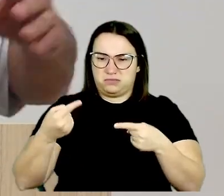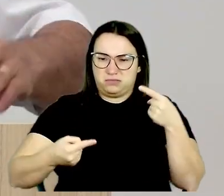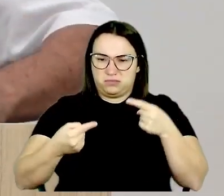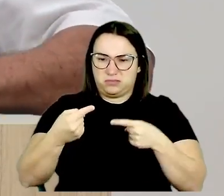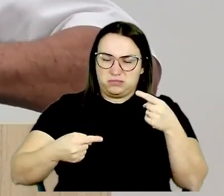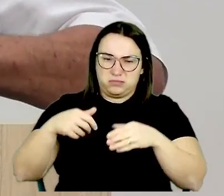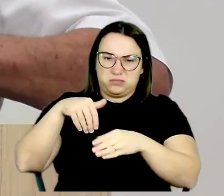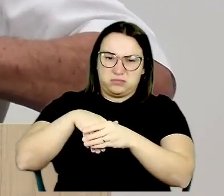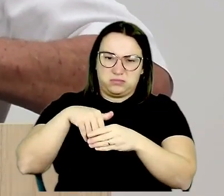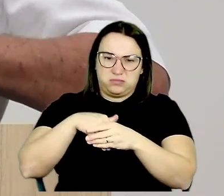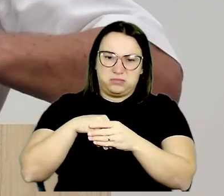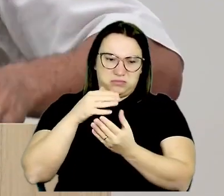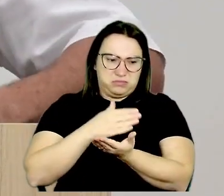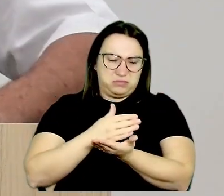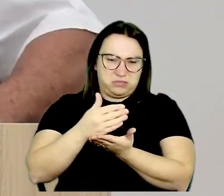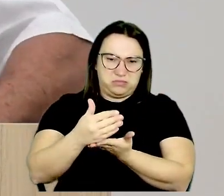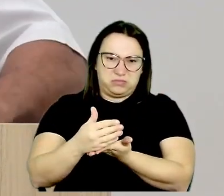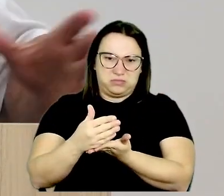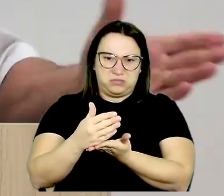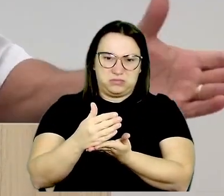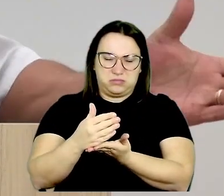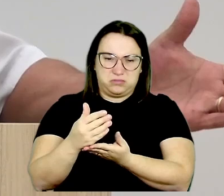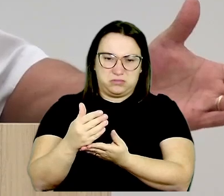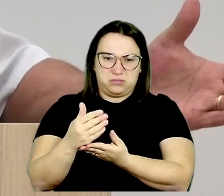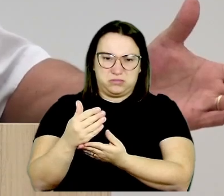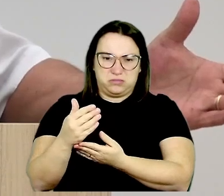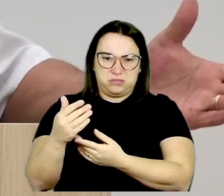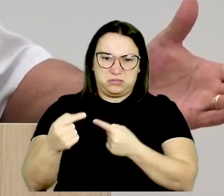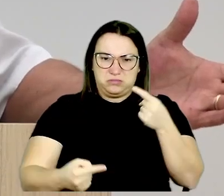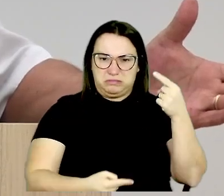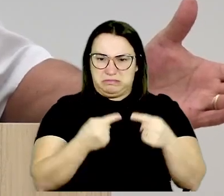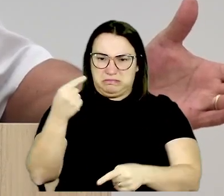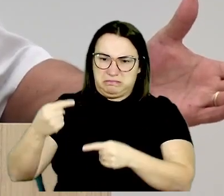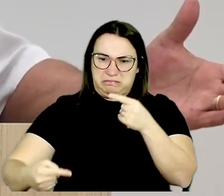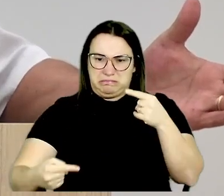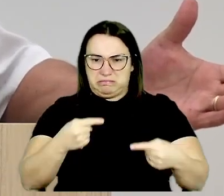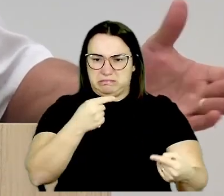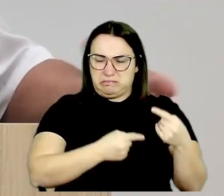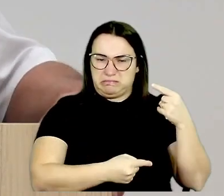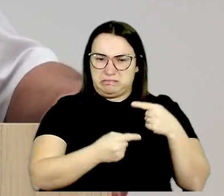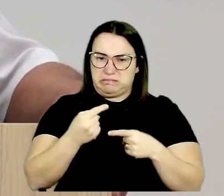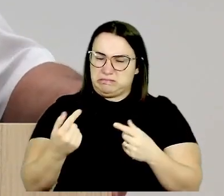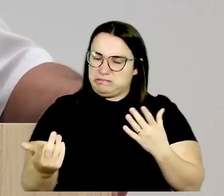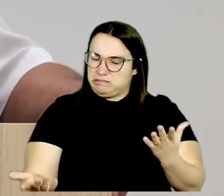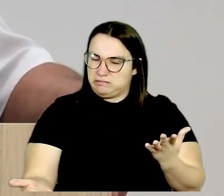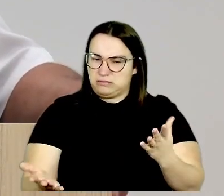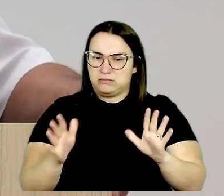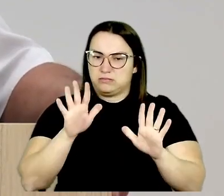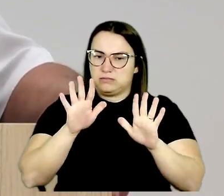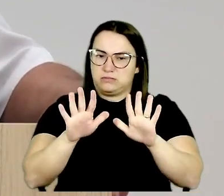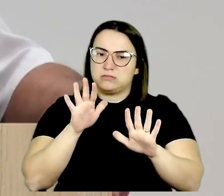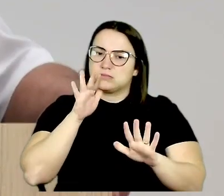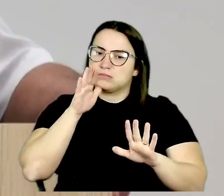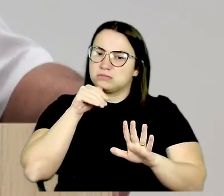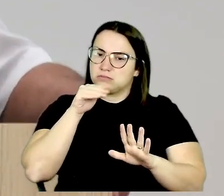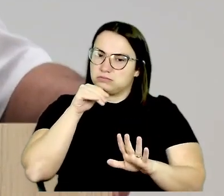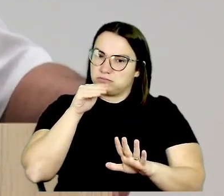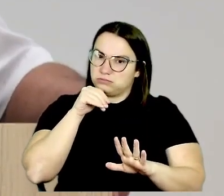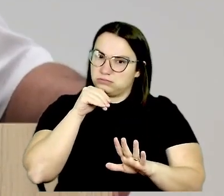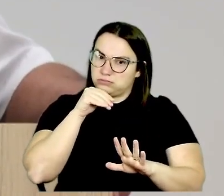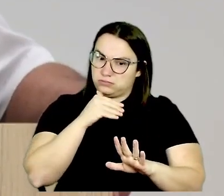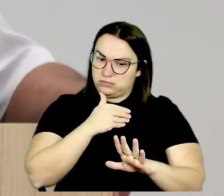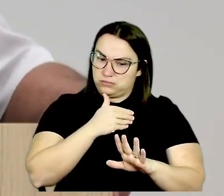eleitoral e começar a jogar o sapo na água. Agora, o funcionário, vereador Sandro, que